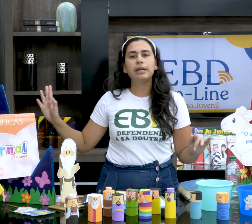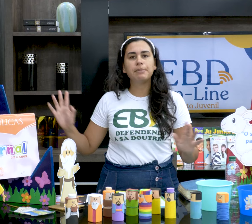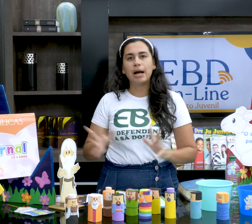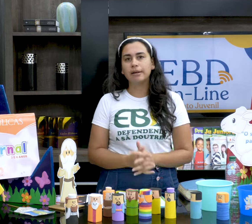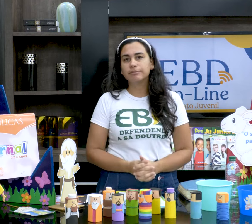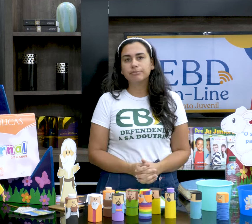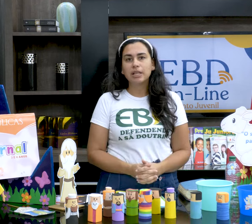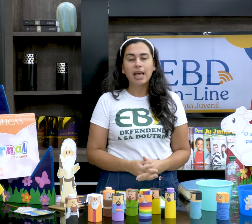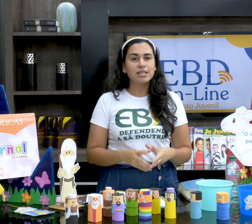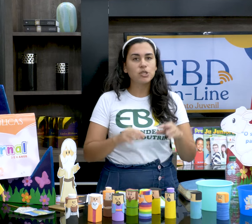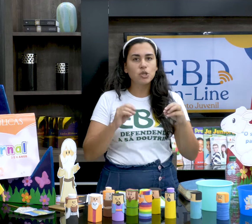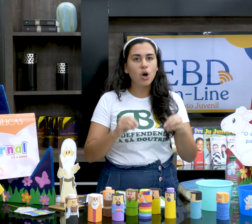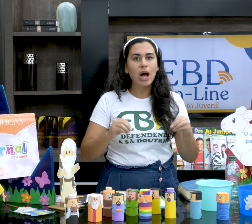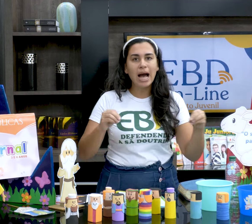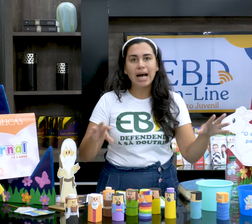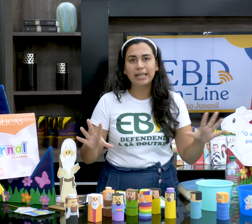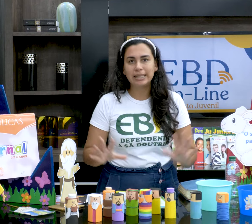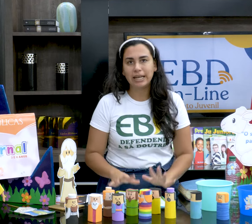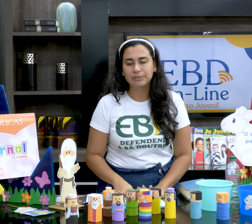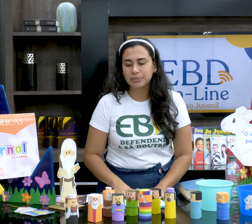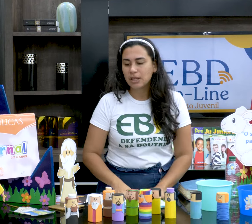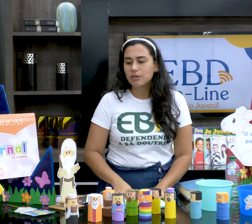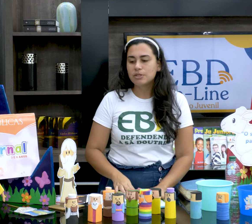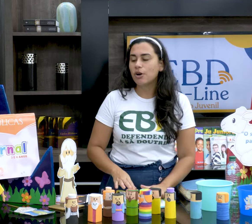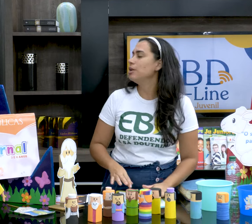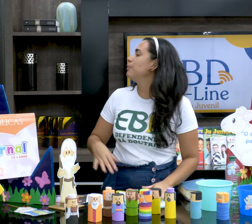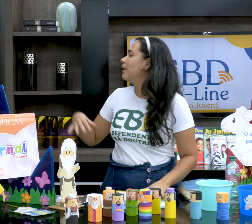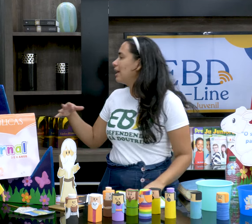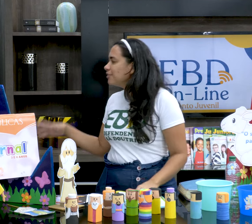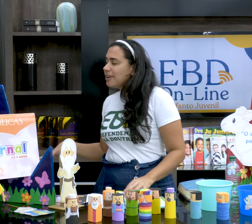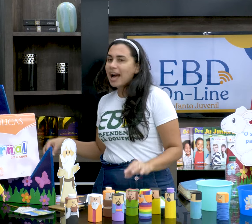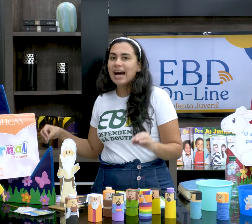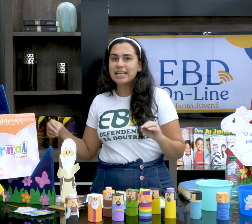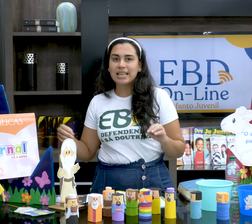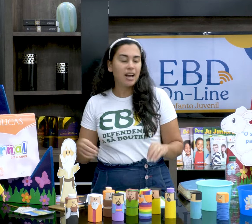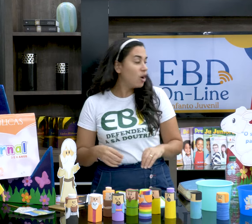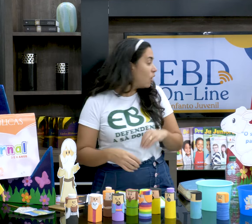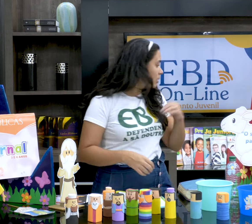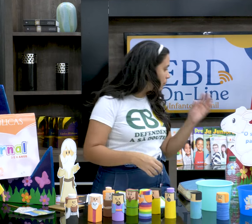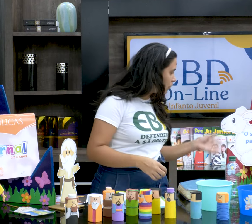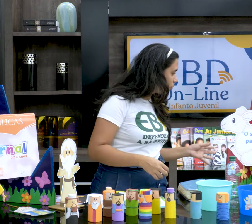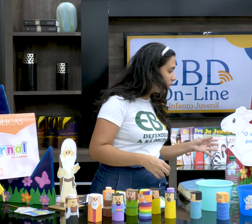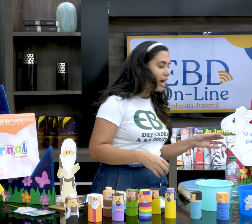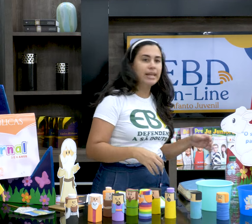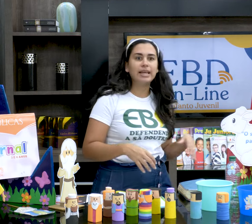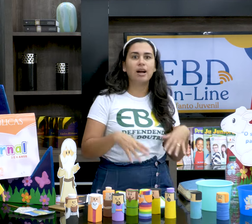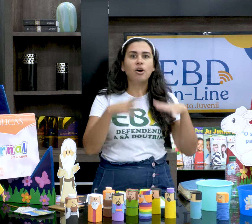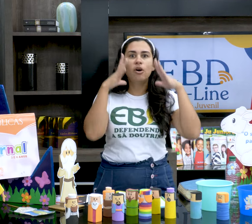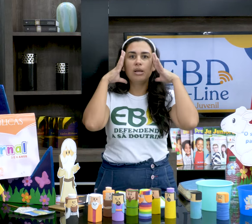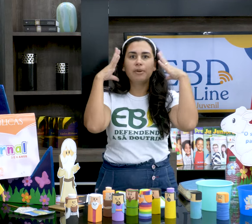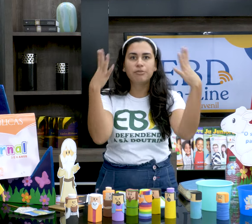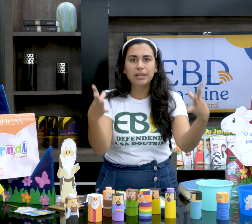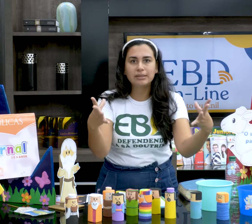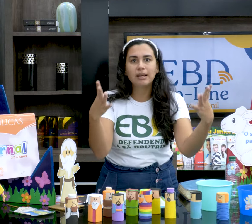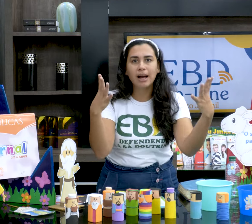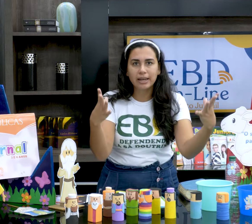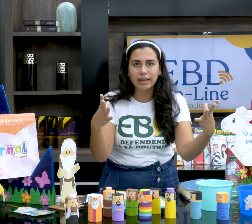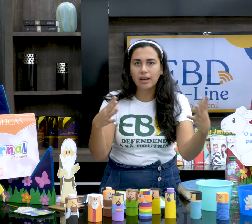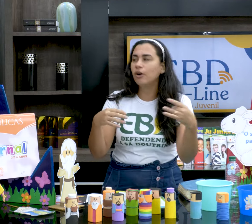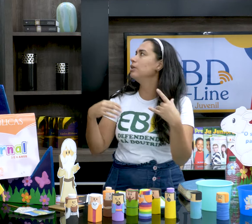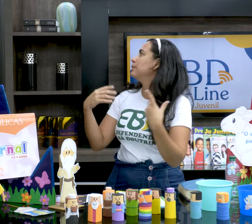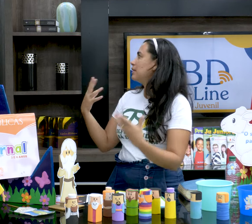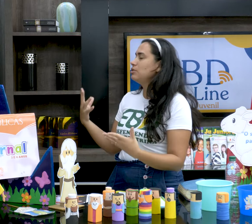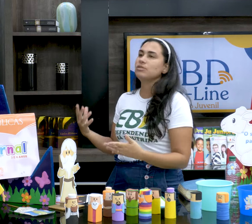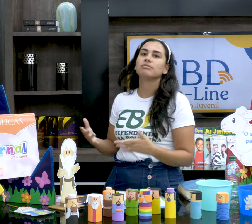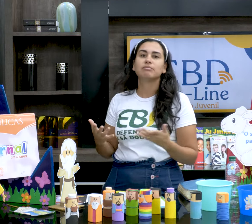que não tem mar. É só areia. Você olha para um lado, areia. Olha para o outro, areia. Olha para frente,